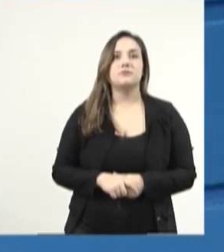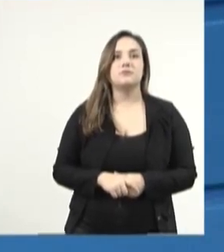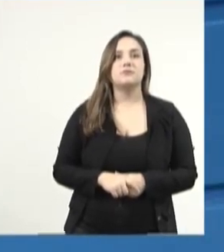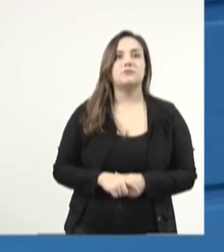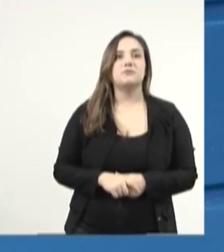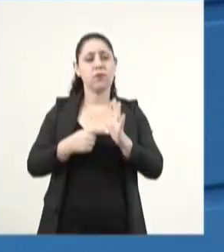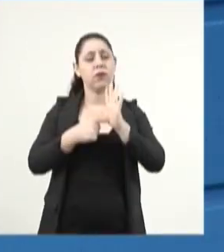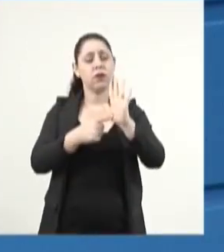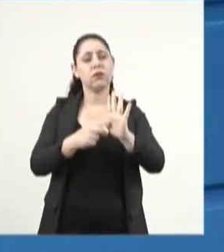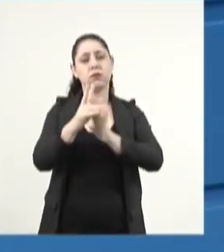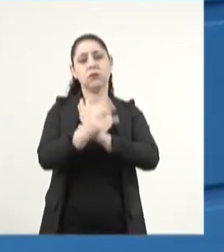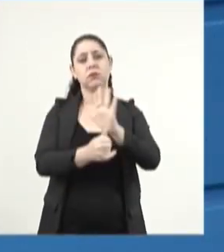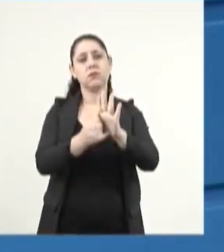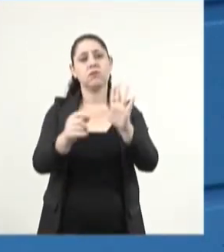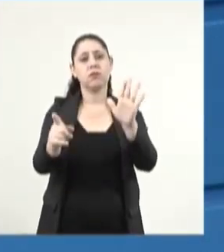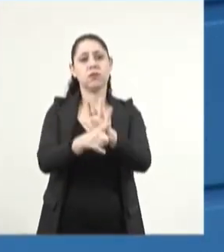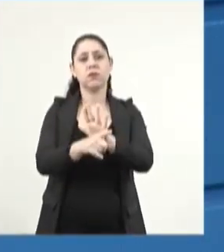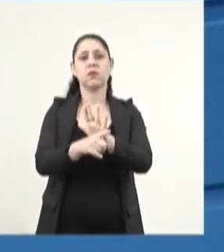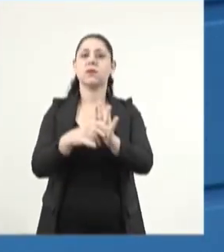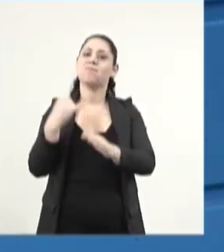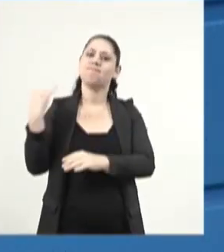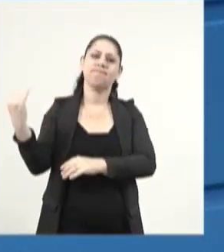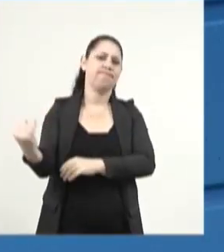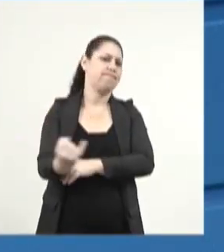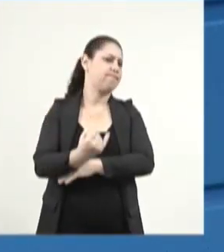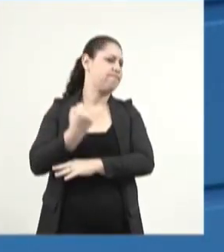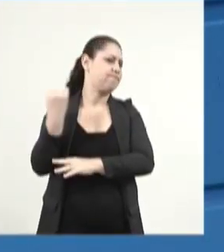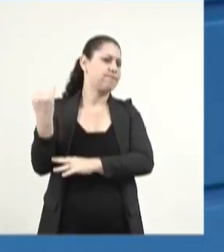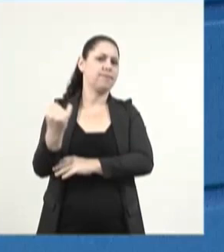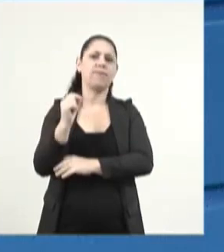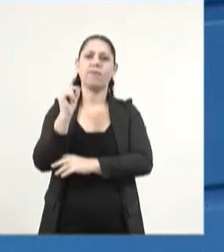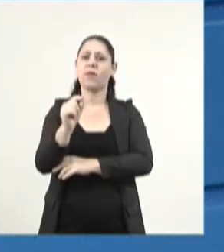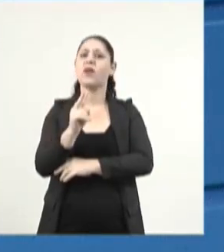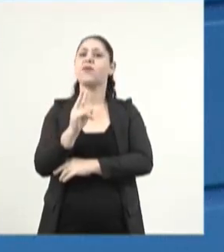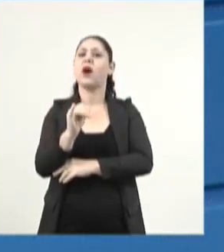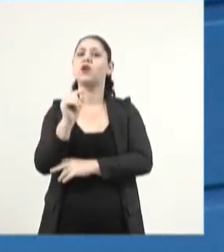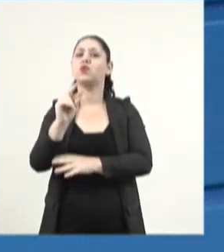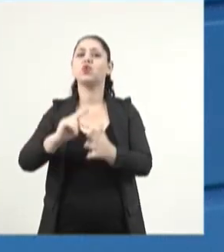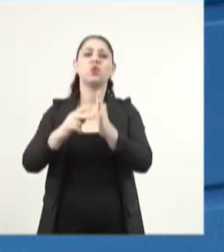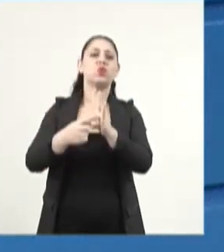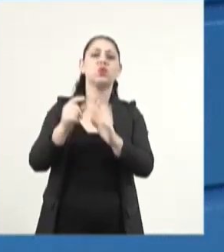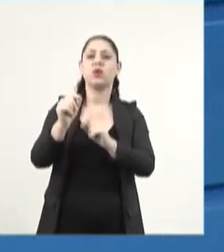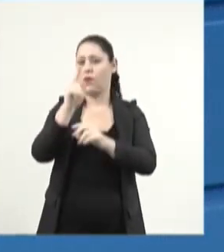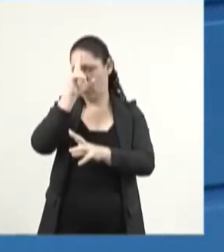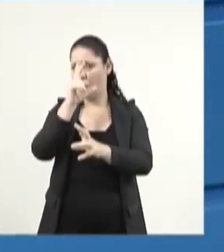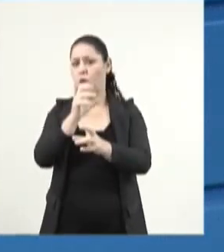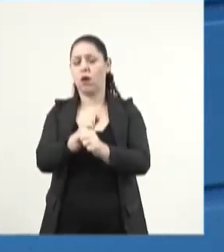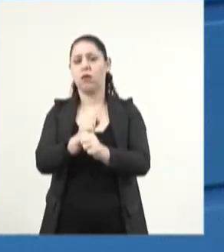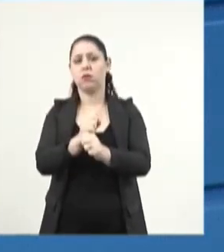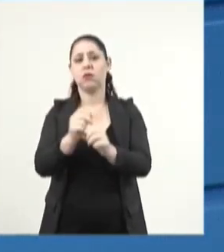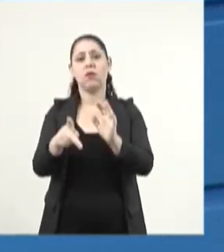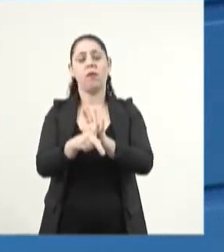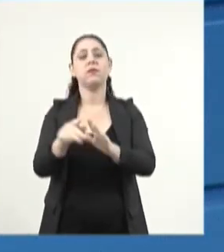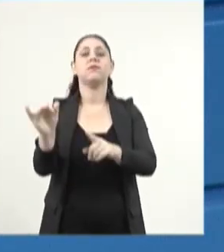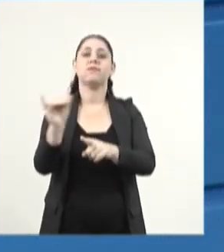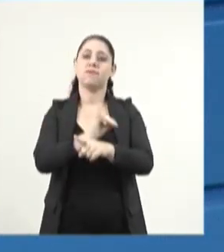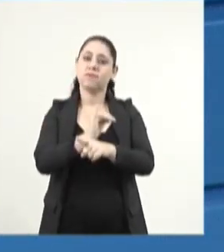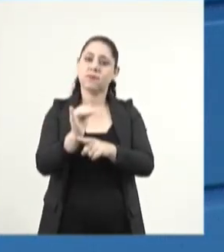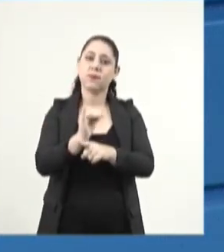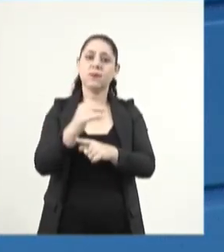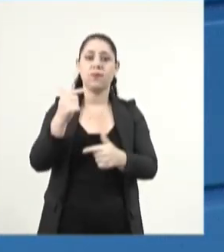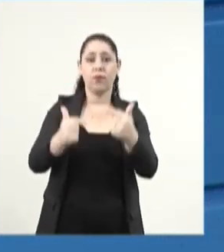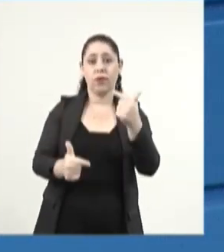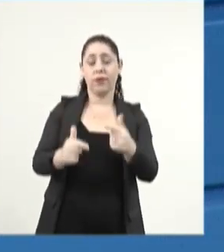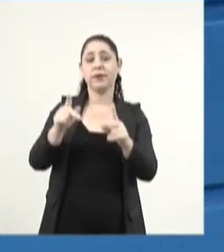Quero apresentar um projeto de lei muito importante que vai no sentido de fortalecer as ações e